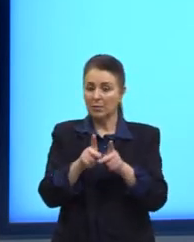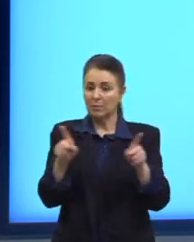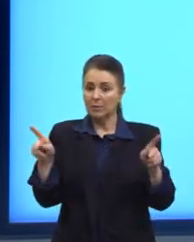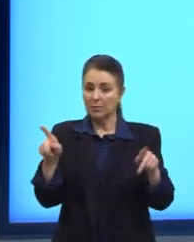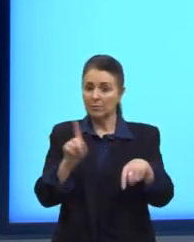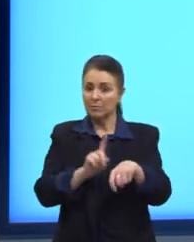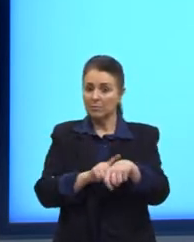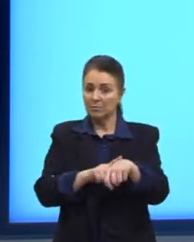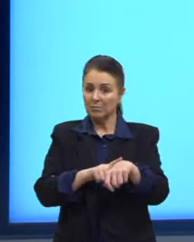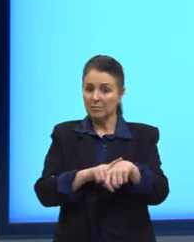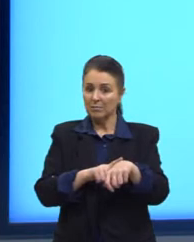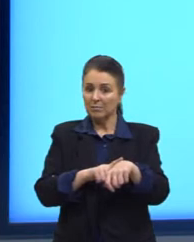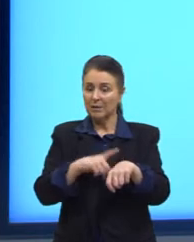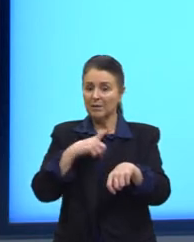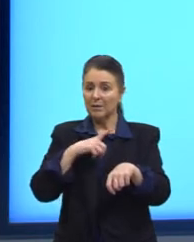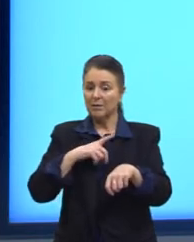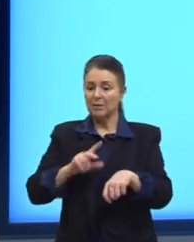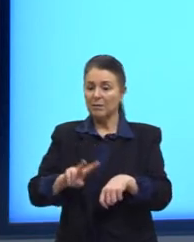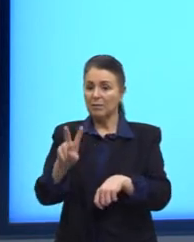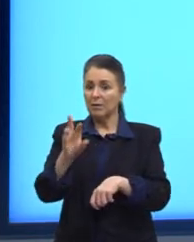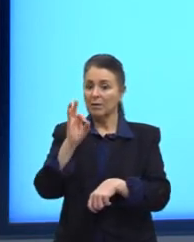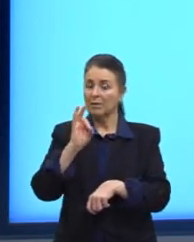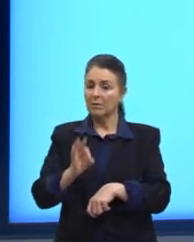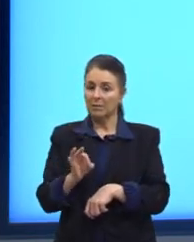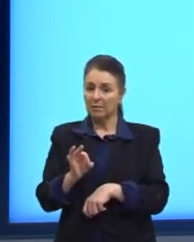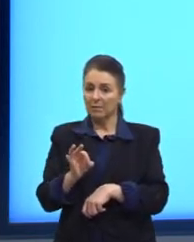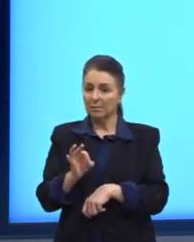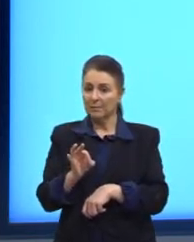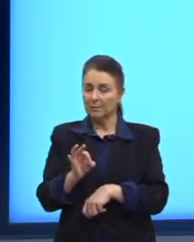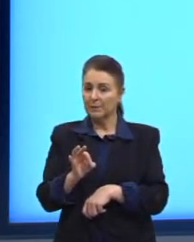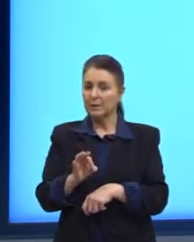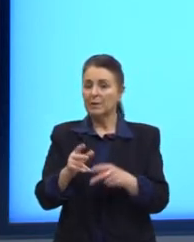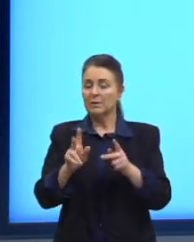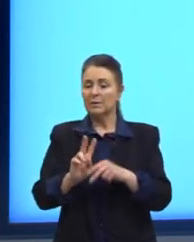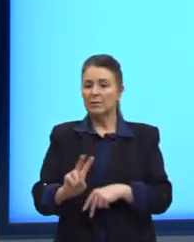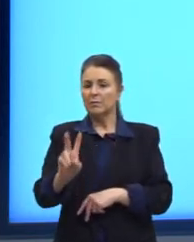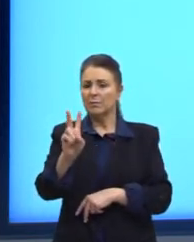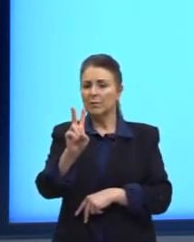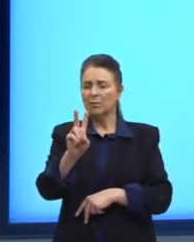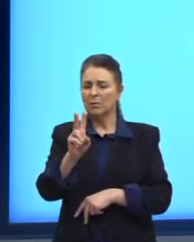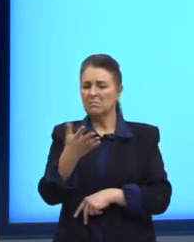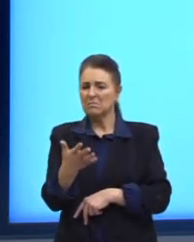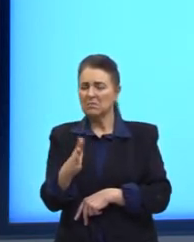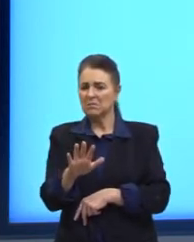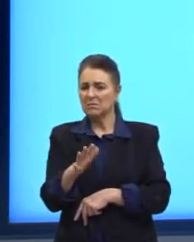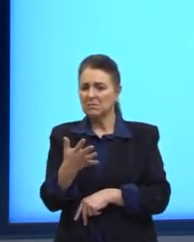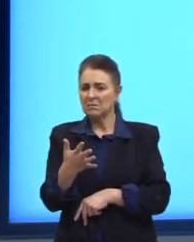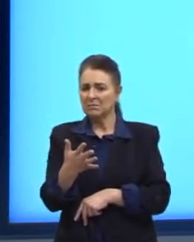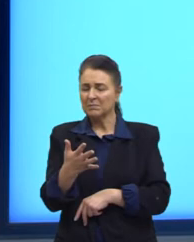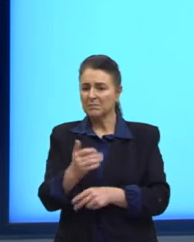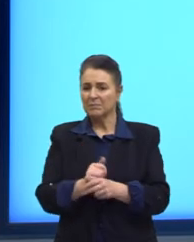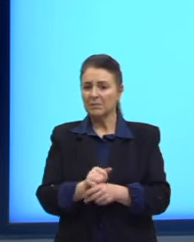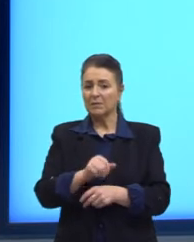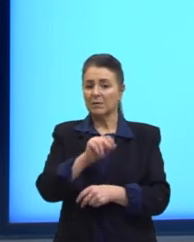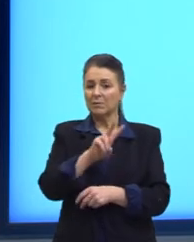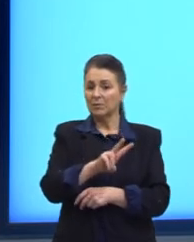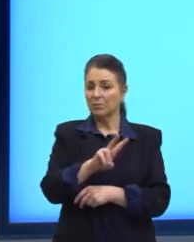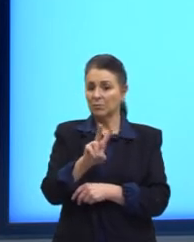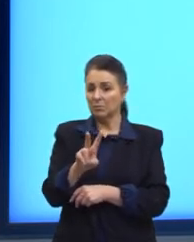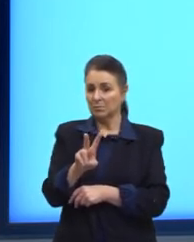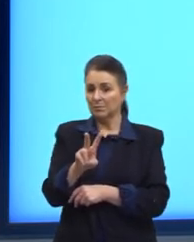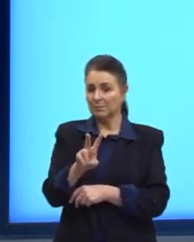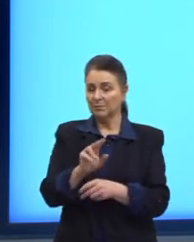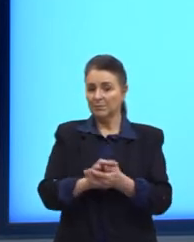então nós buscamos um valor exato esse valor a gente pode aproximar para 22 né